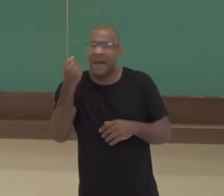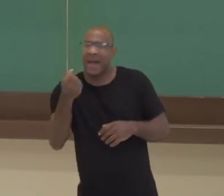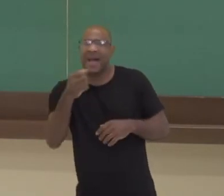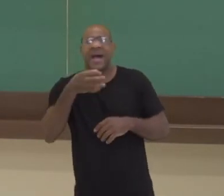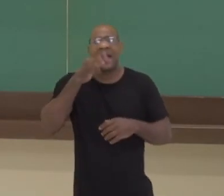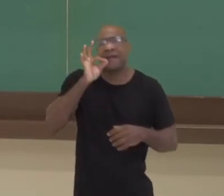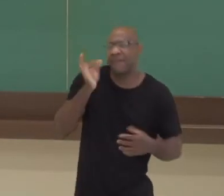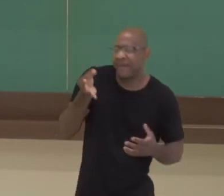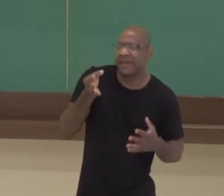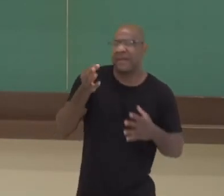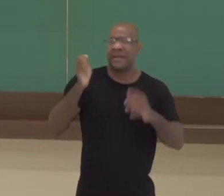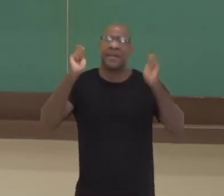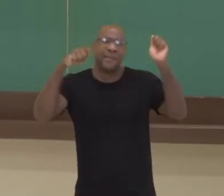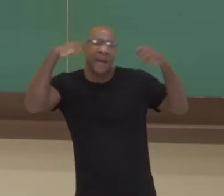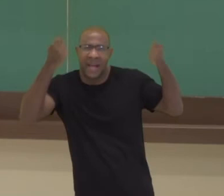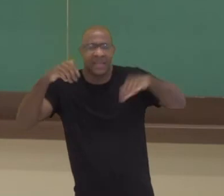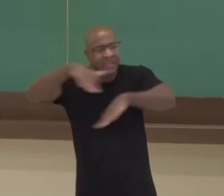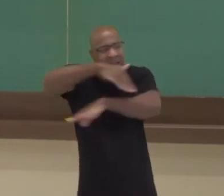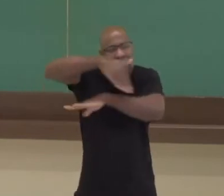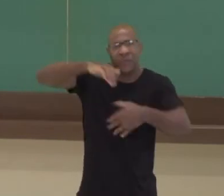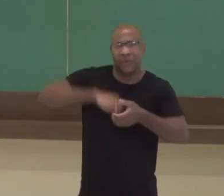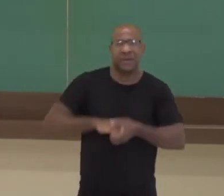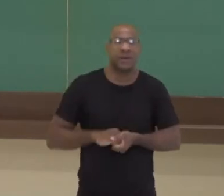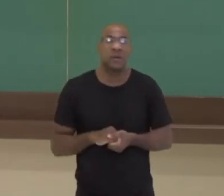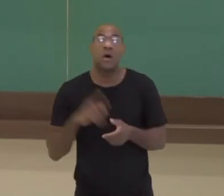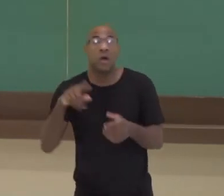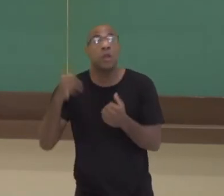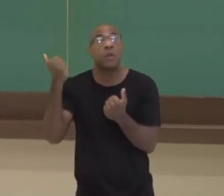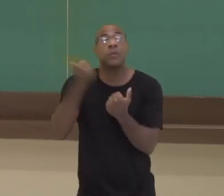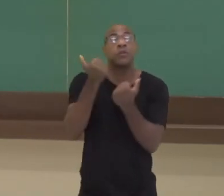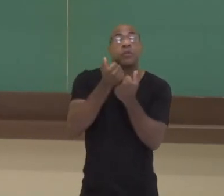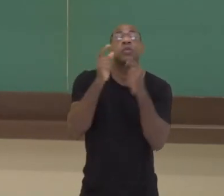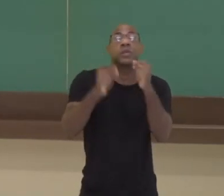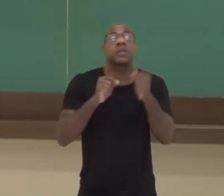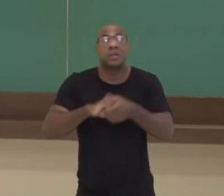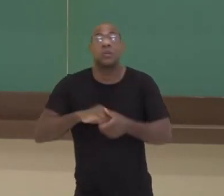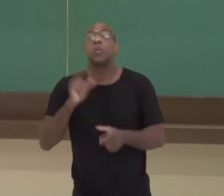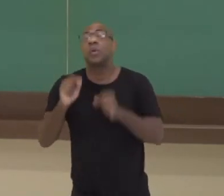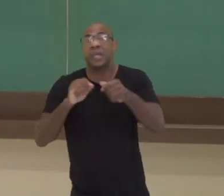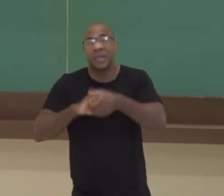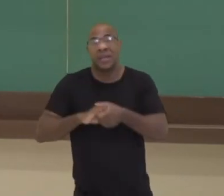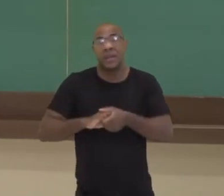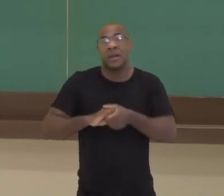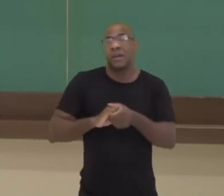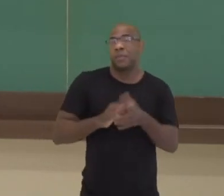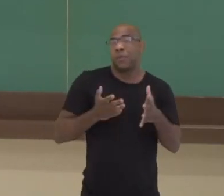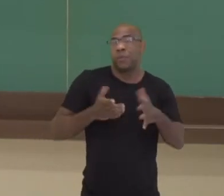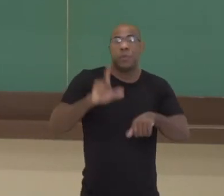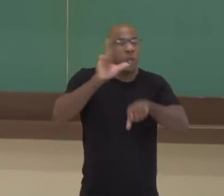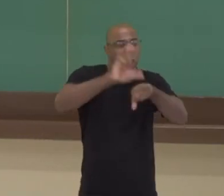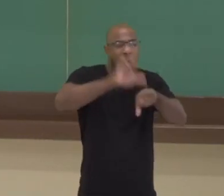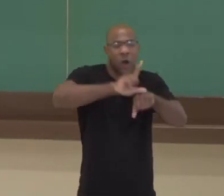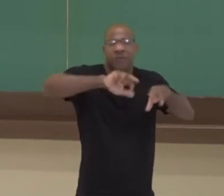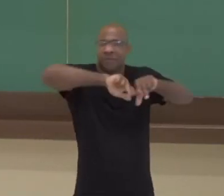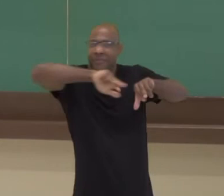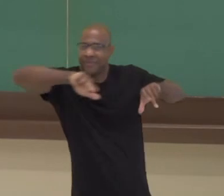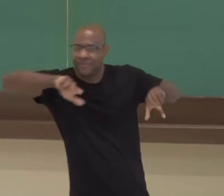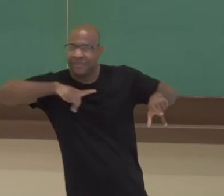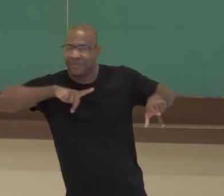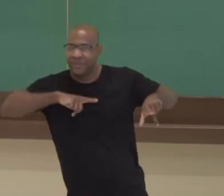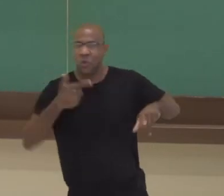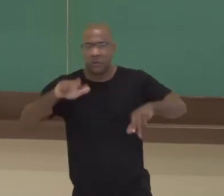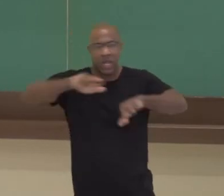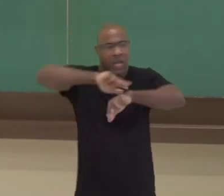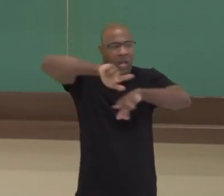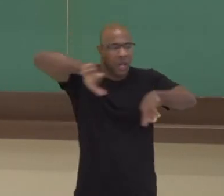rua? Então, os cafés de esquina foram substituídos por agências financeiras e as matinês e anedotas de